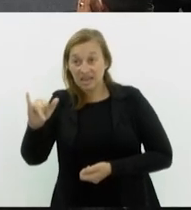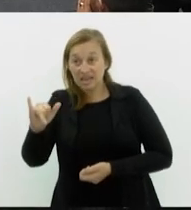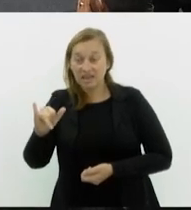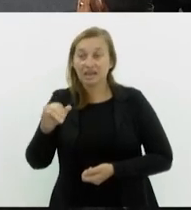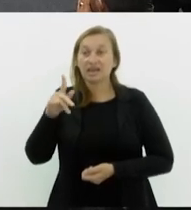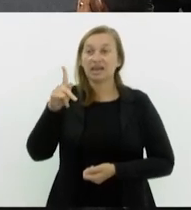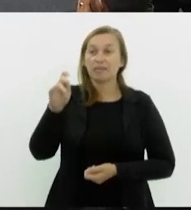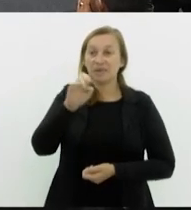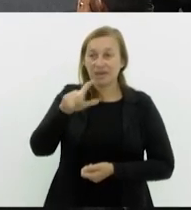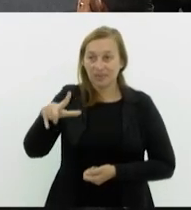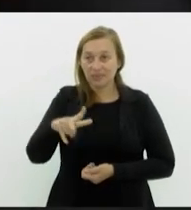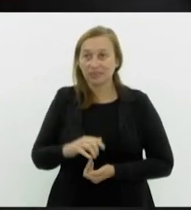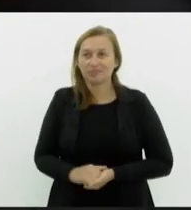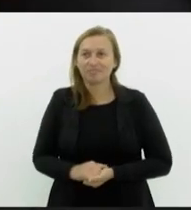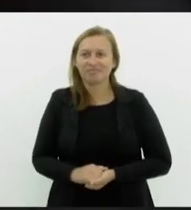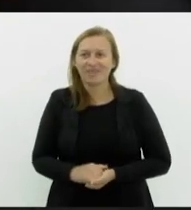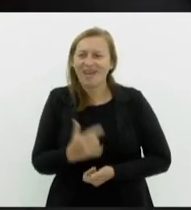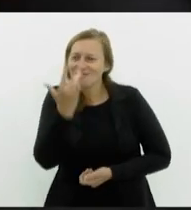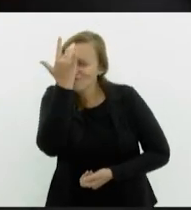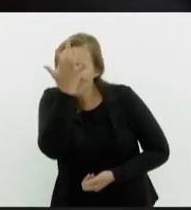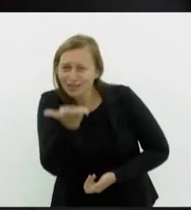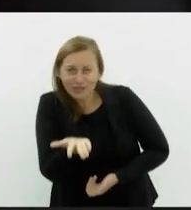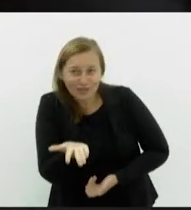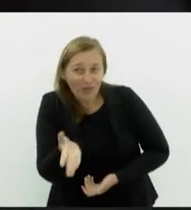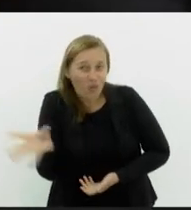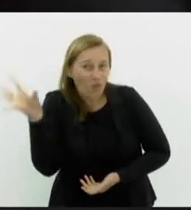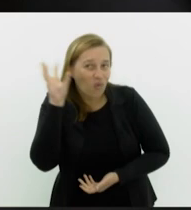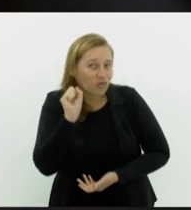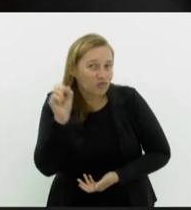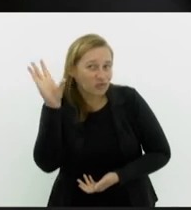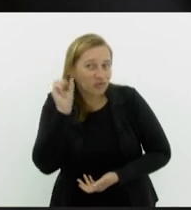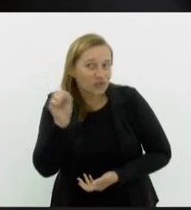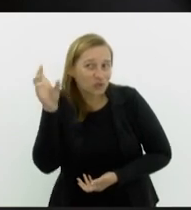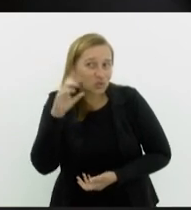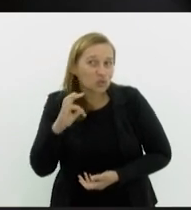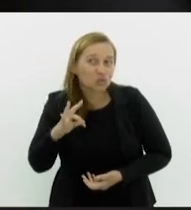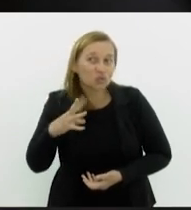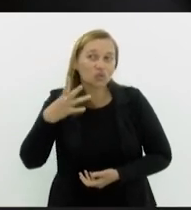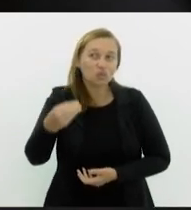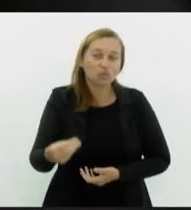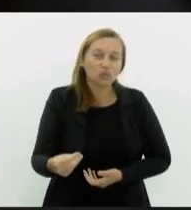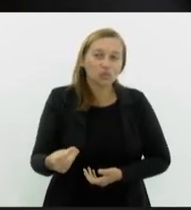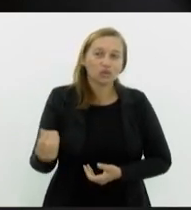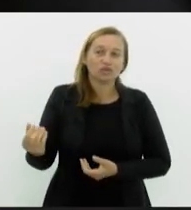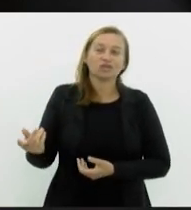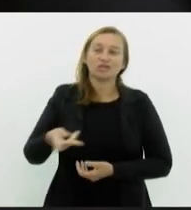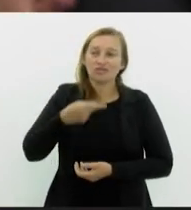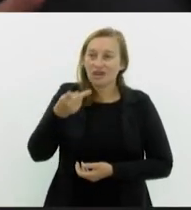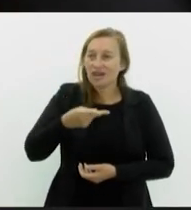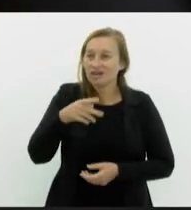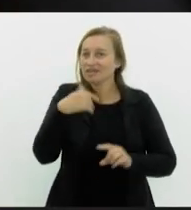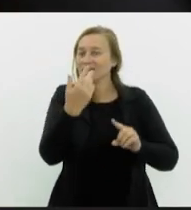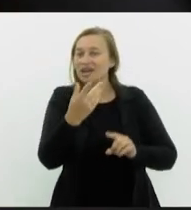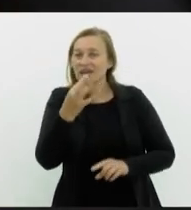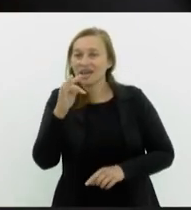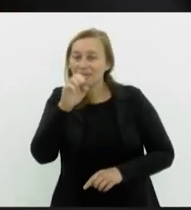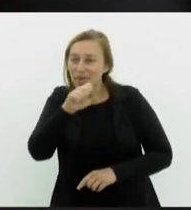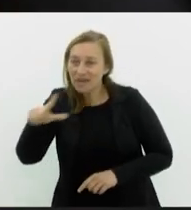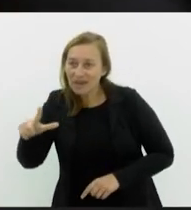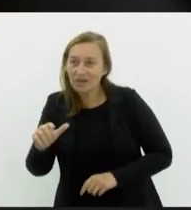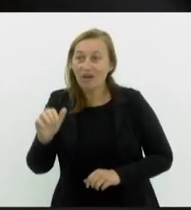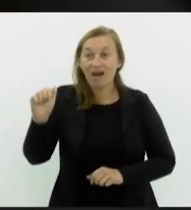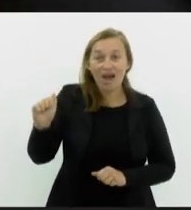Gabriel. É muito fácil ouvir tudo que nós estamos ouvindo aqui, homenageando. Gabriel foi isso, Gabriel é